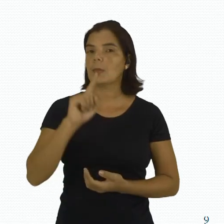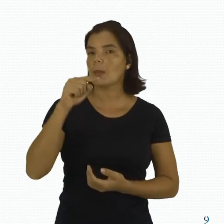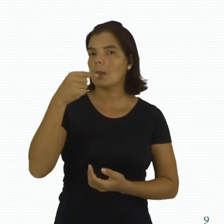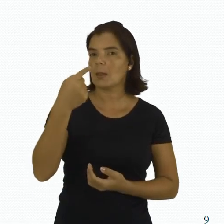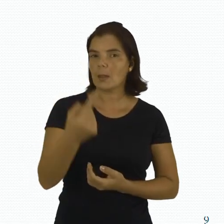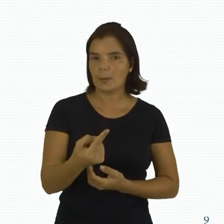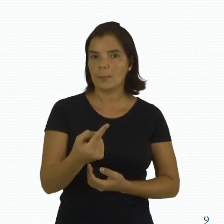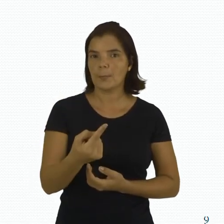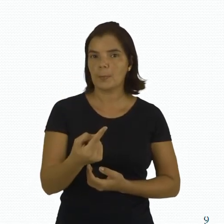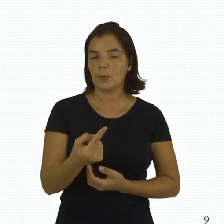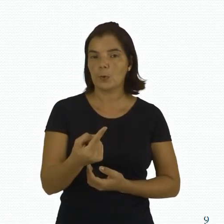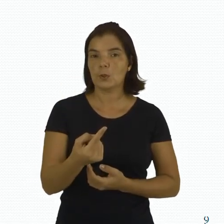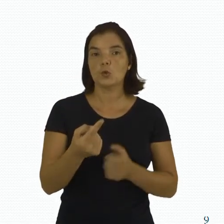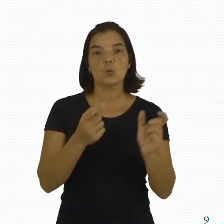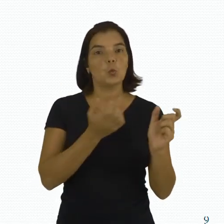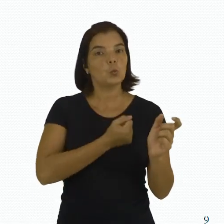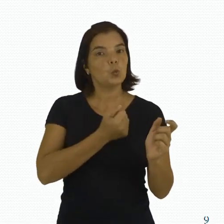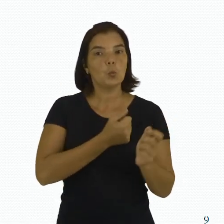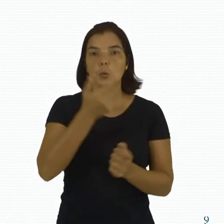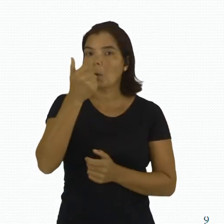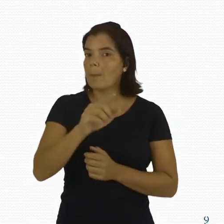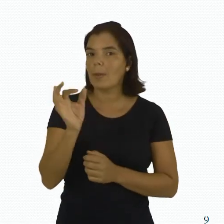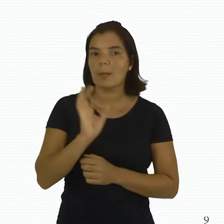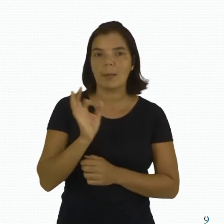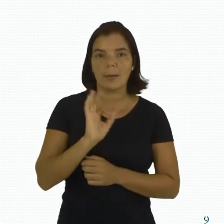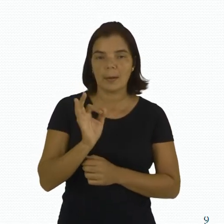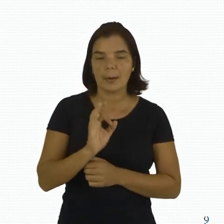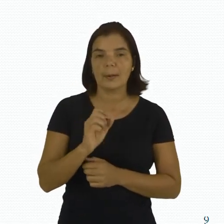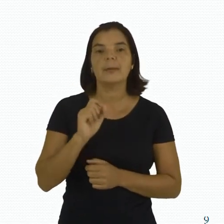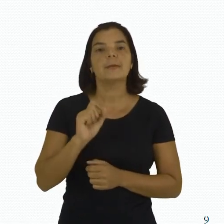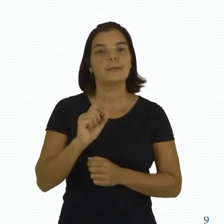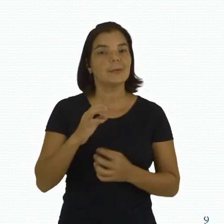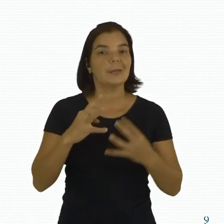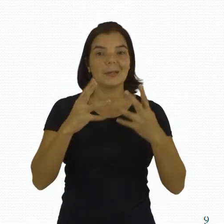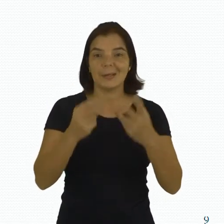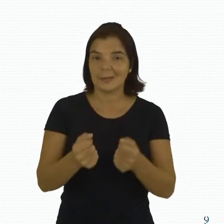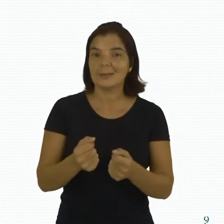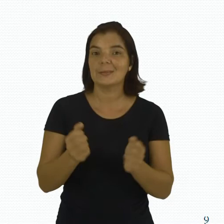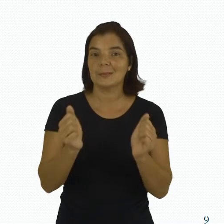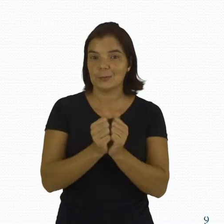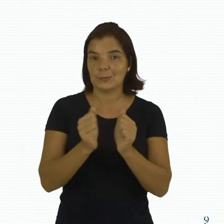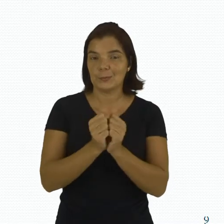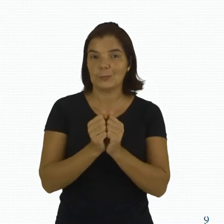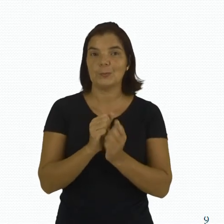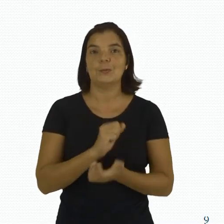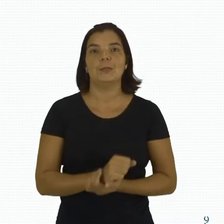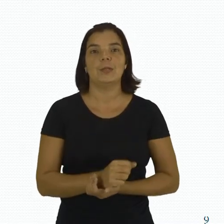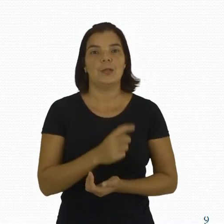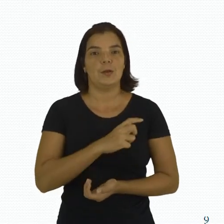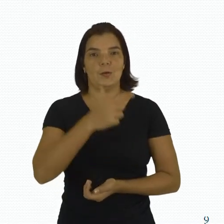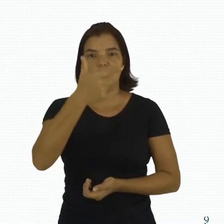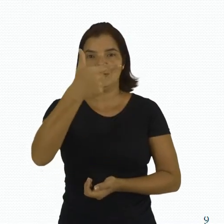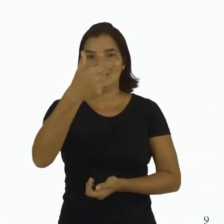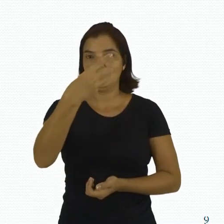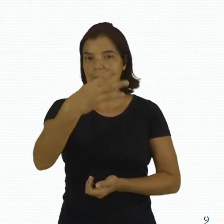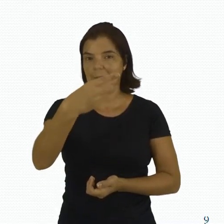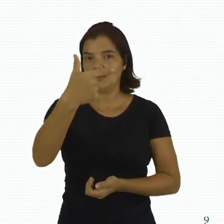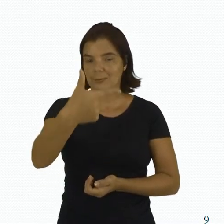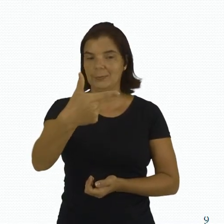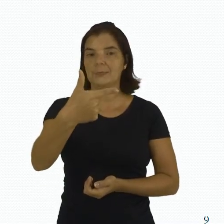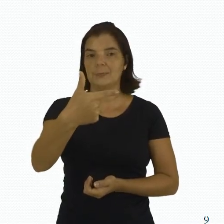Depois a parte que não se repete, isto é, a parte inteira junto com o anteperíodo. Eu formo aí ó, o